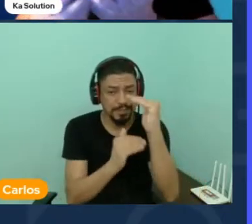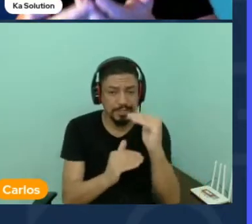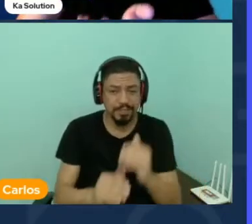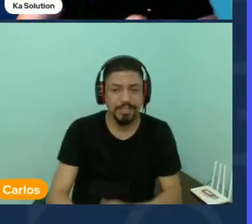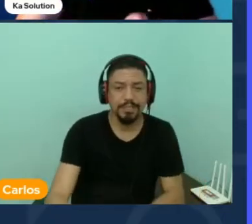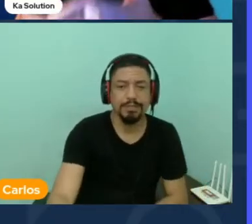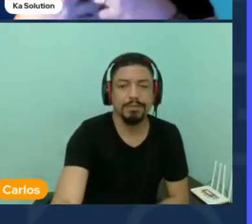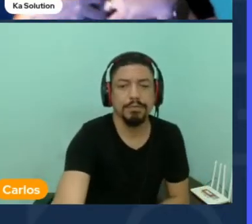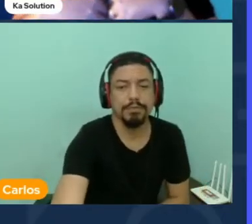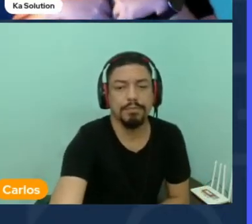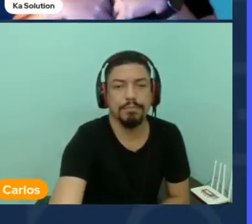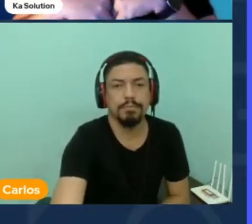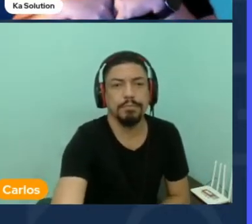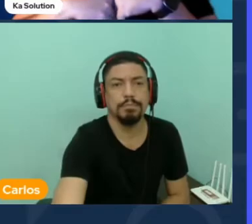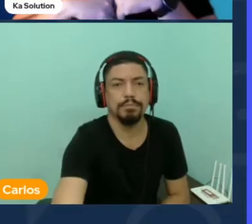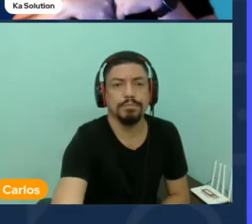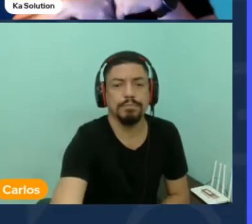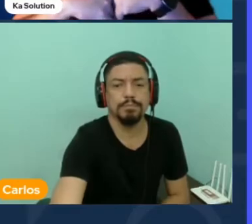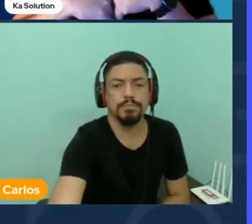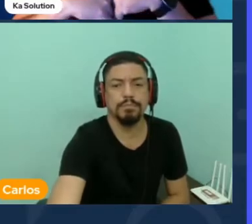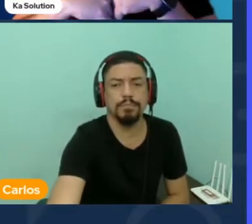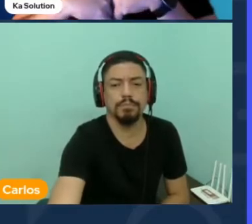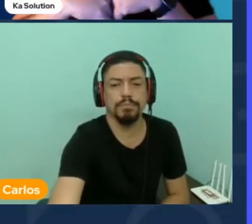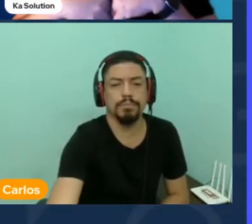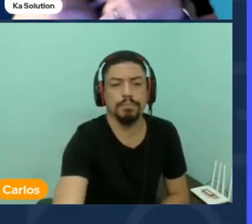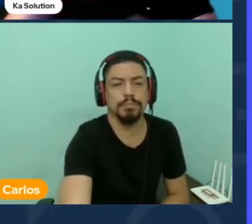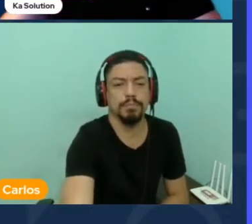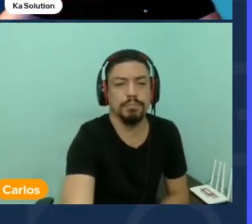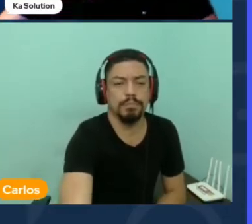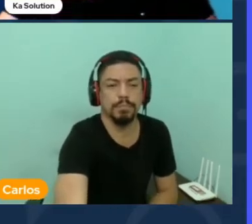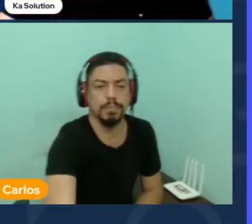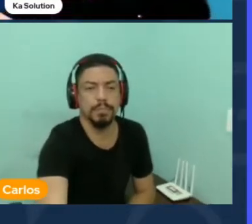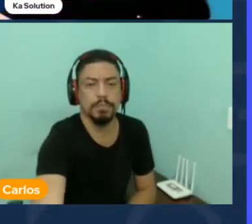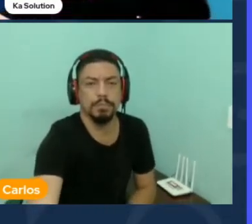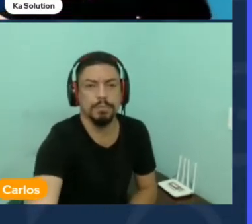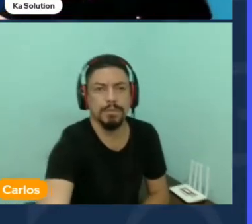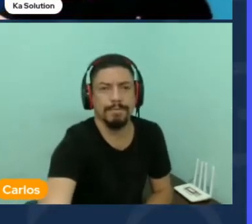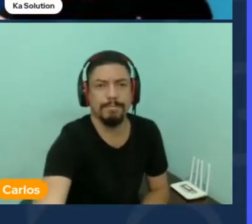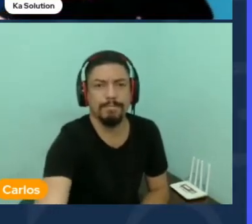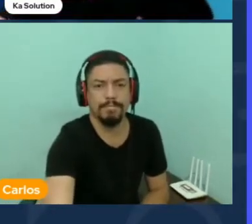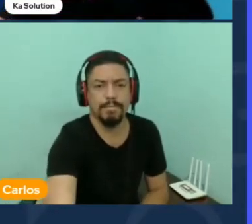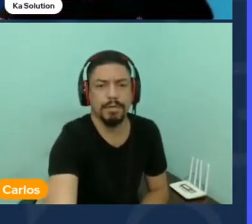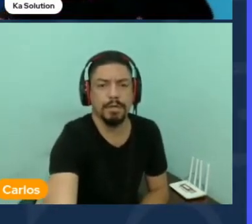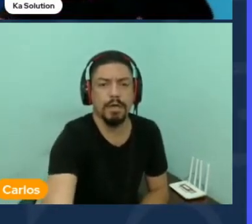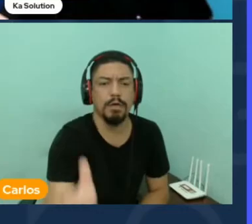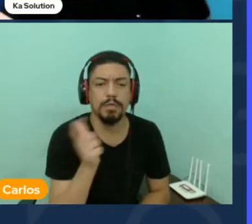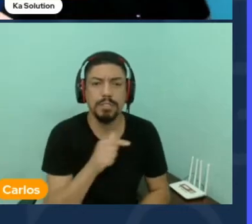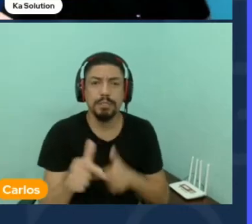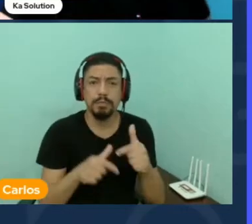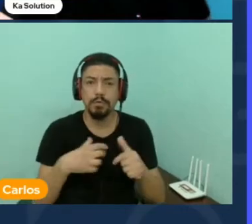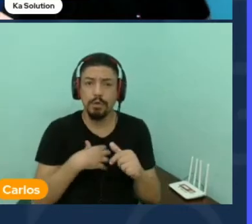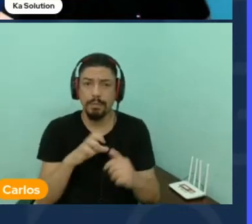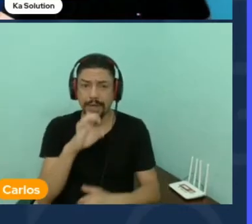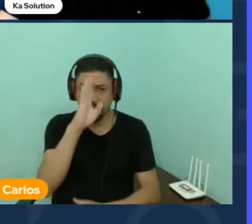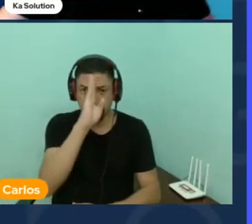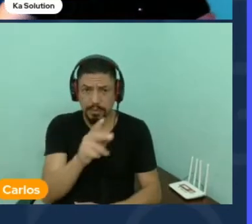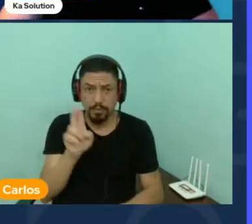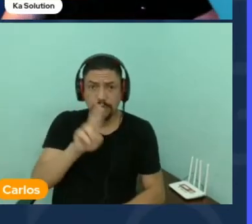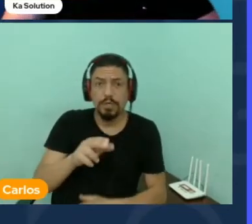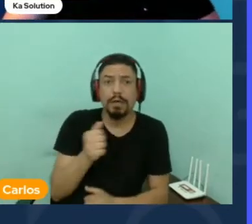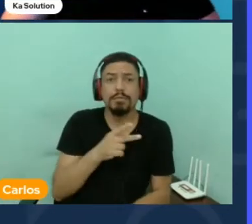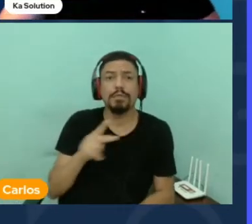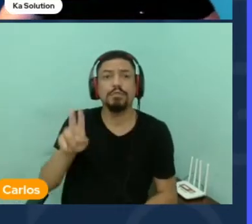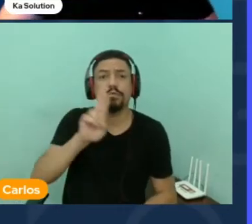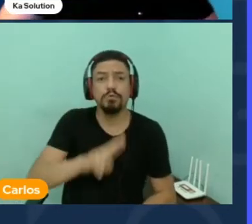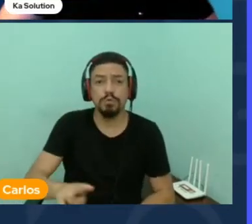mais eficiente a gente trabalhar assim. Ele vai utilizar aplicativos baseados em Docker, para